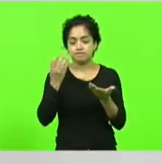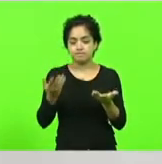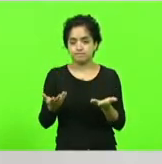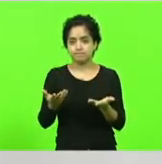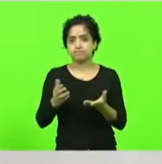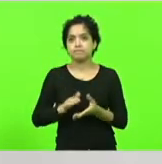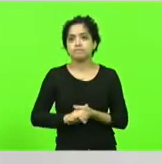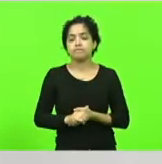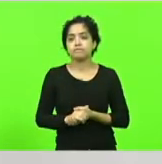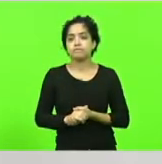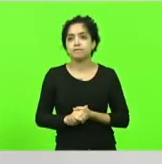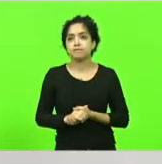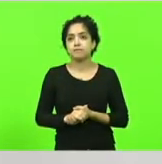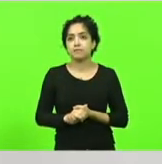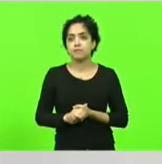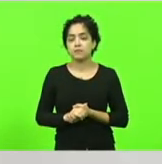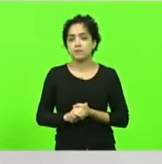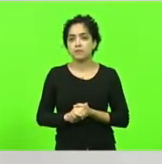relativas a isso.